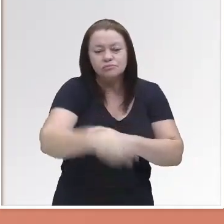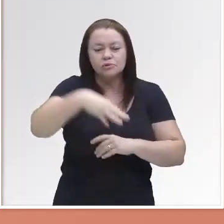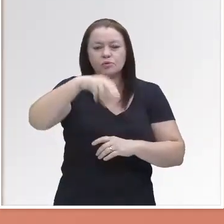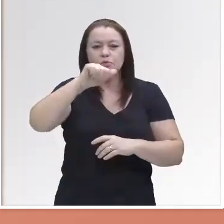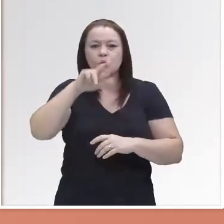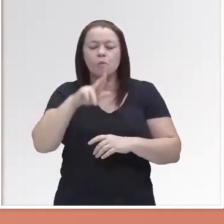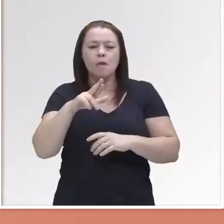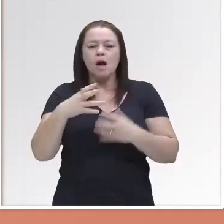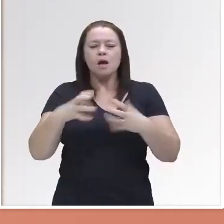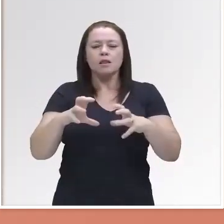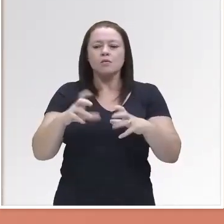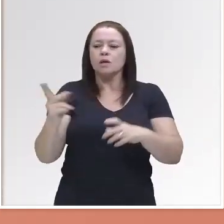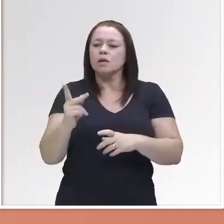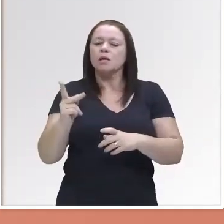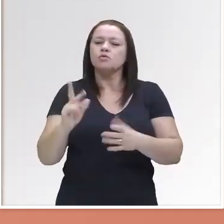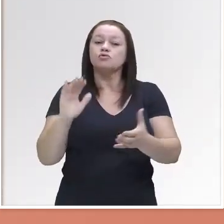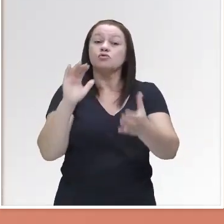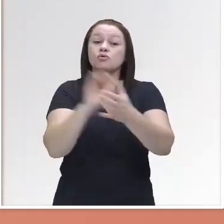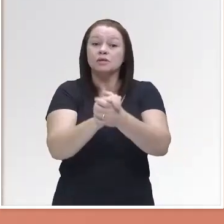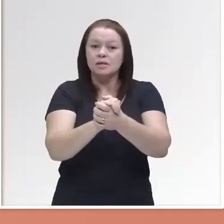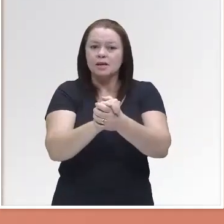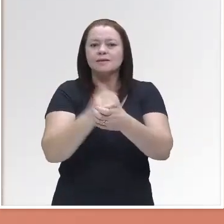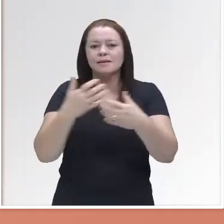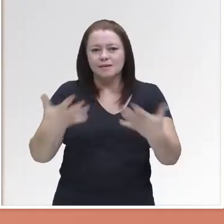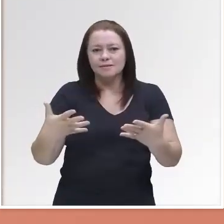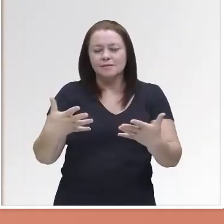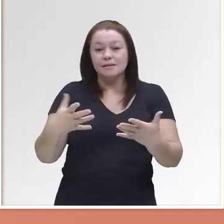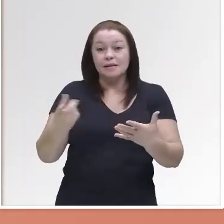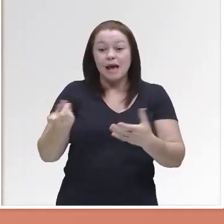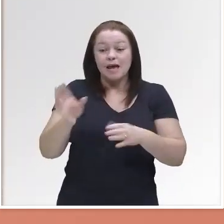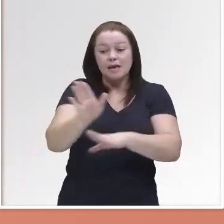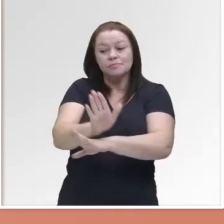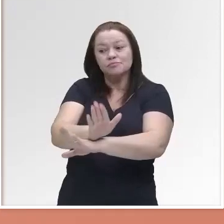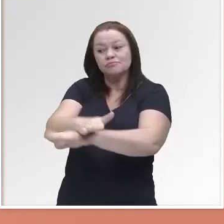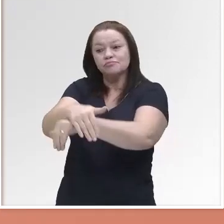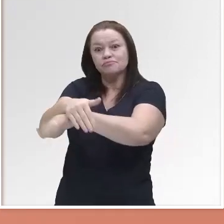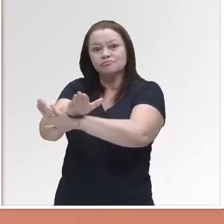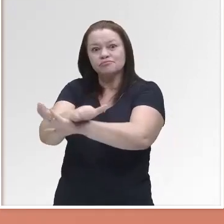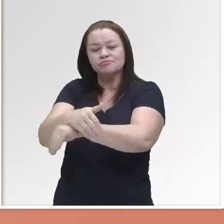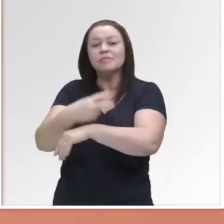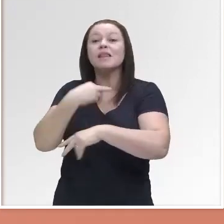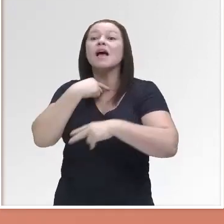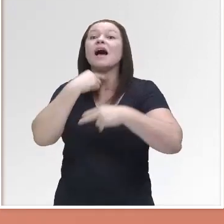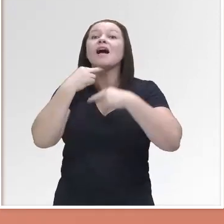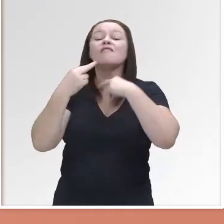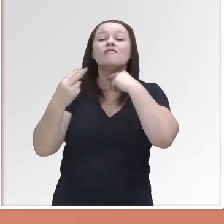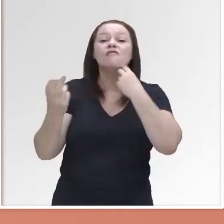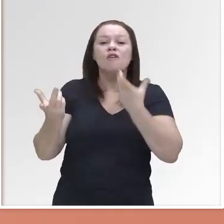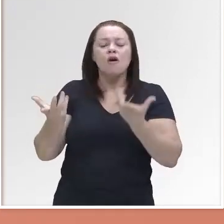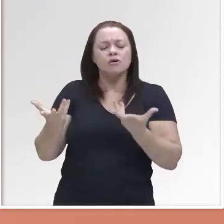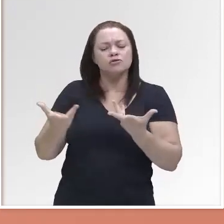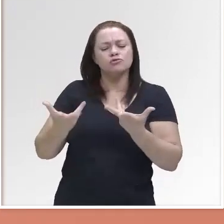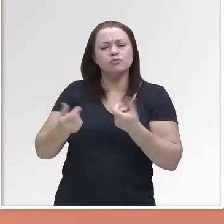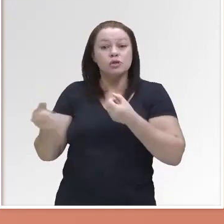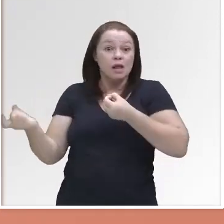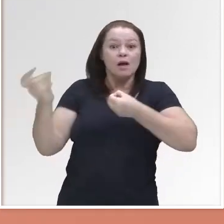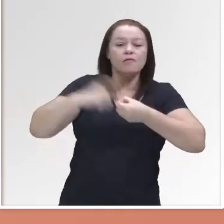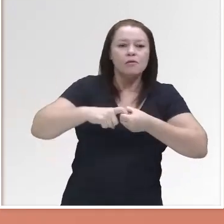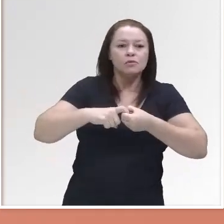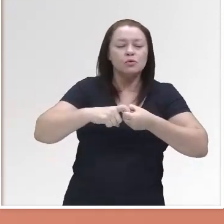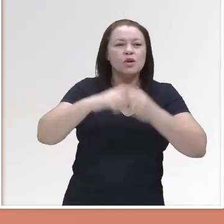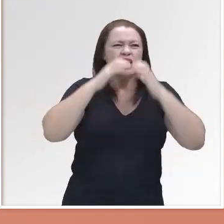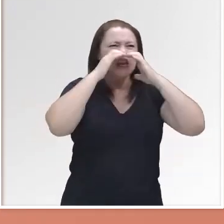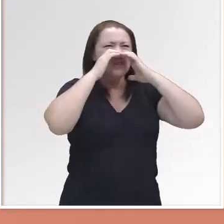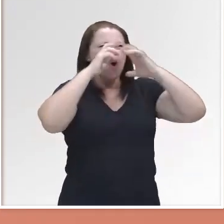bruxa caiu ao chão e Ariel recuperou de novo a sua voz. Ao ver Eric, chamou por ele: